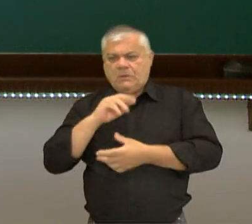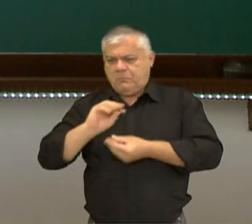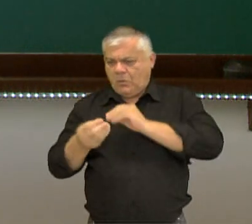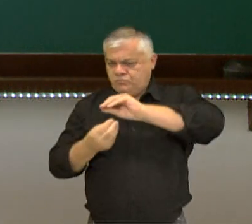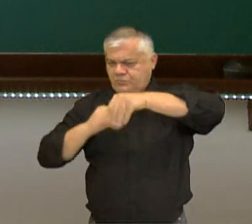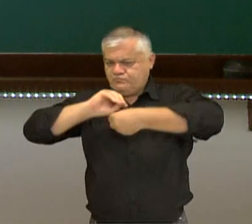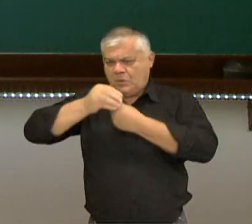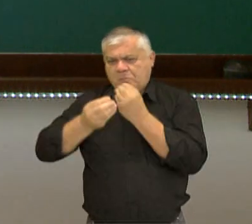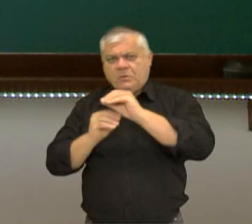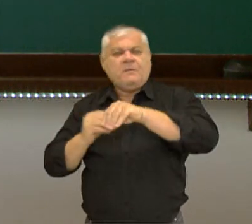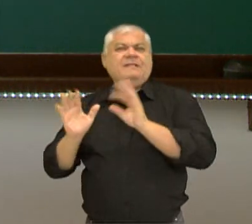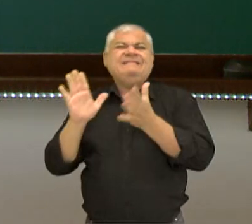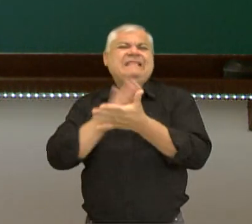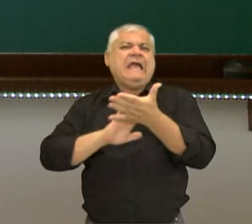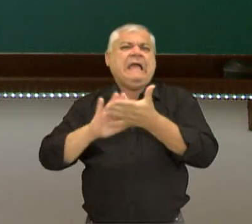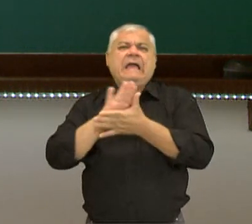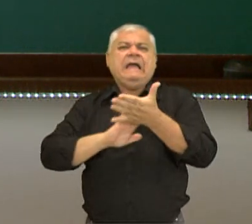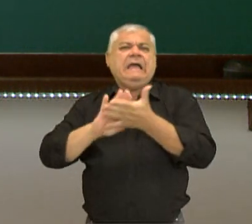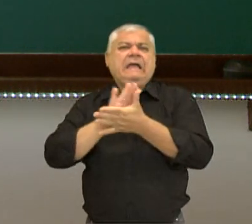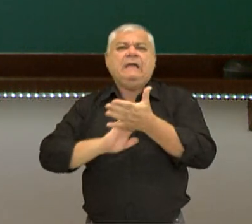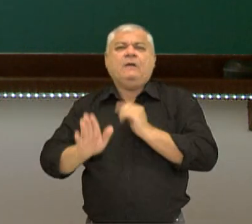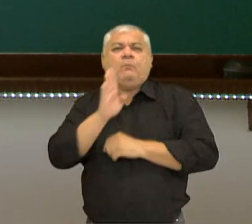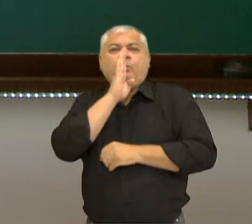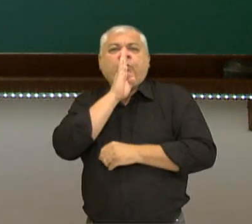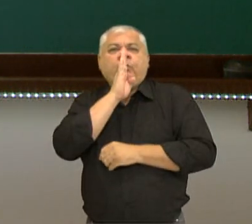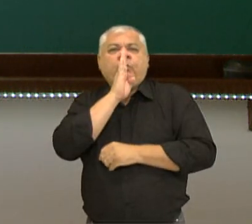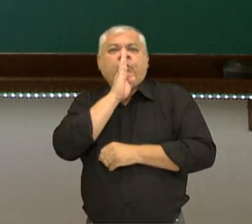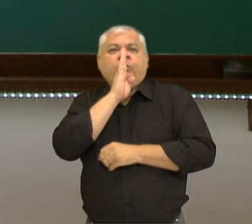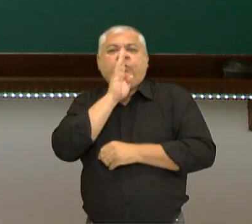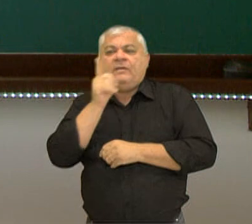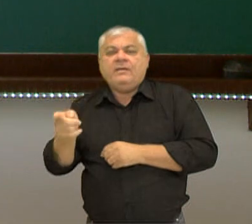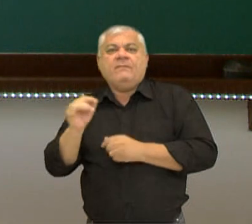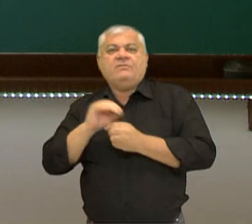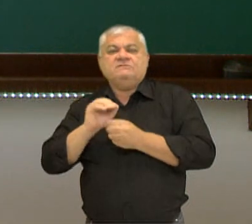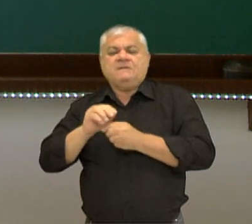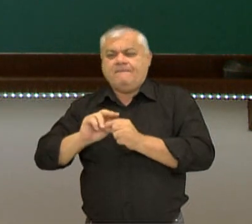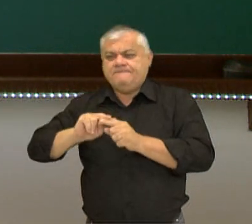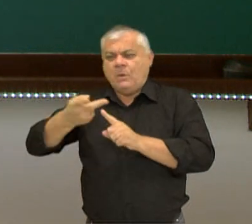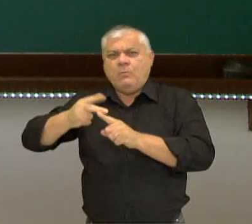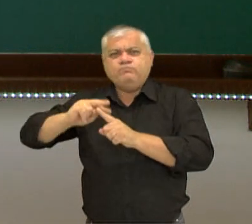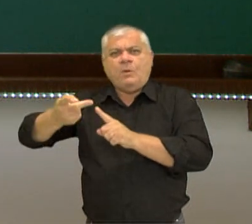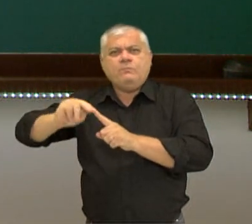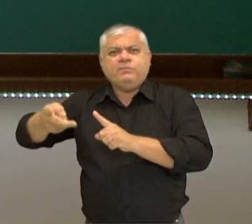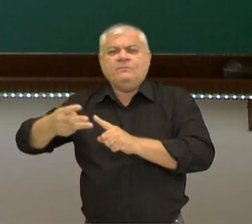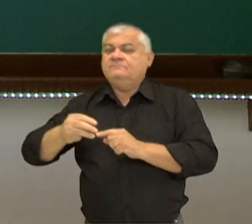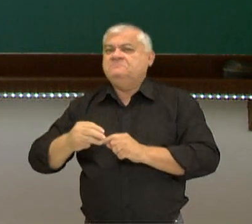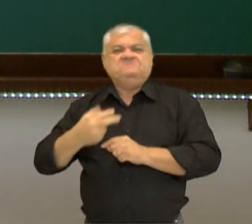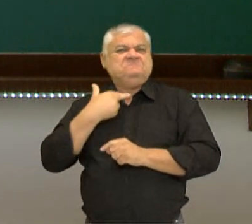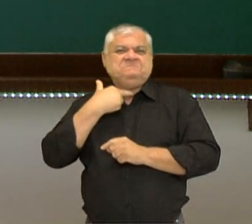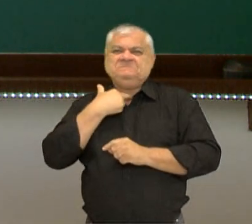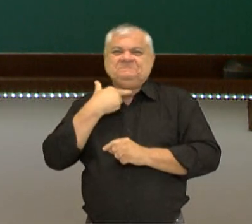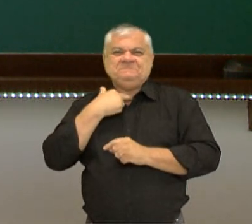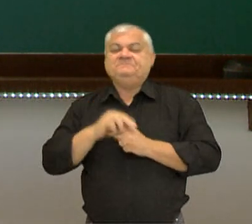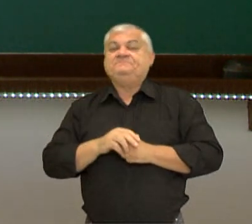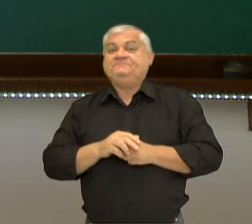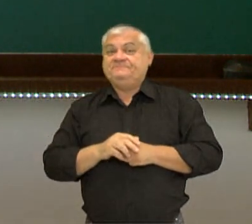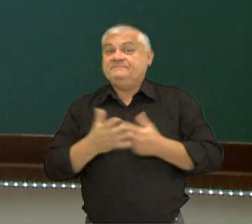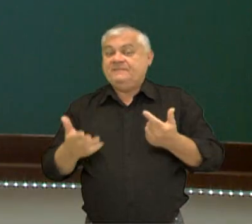são capazes de realizar atividades como, por exemplo, a reprodução. E quanto àquele